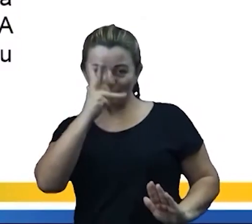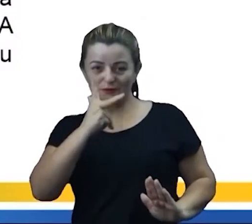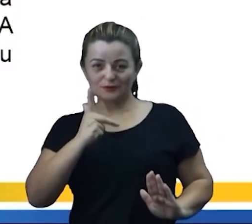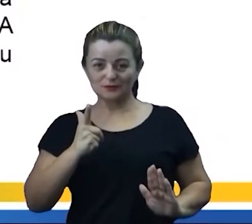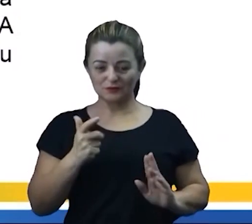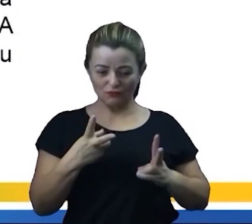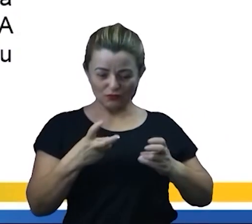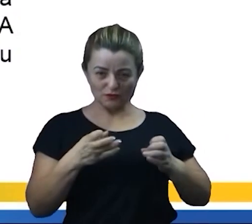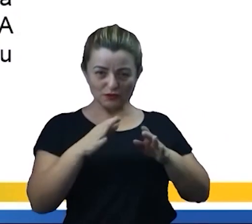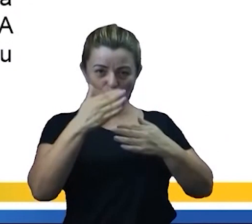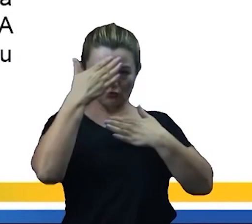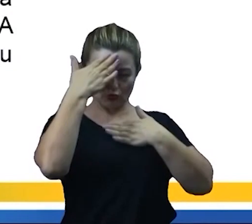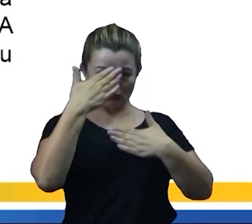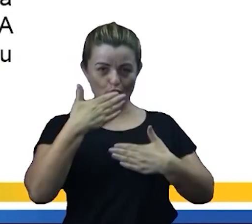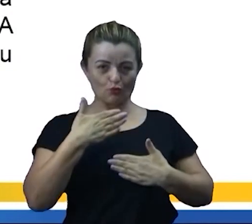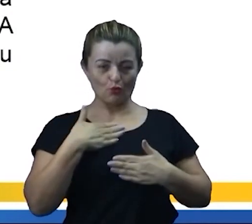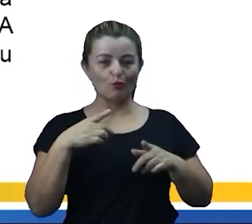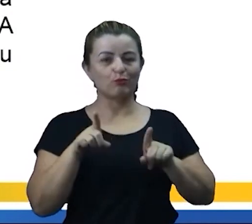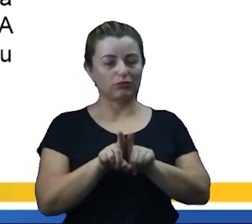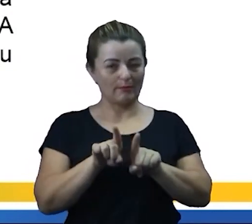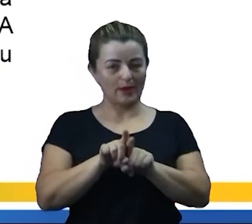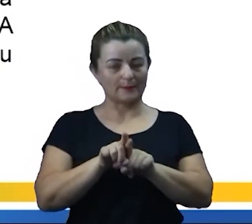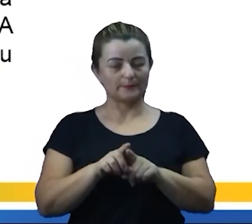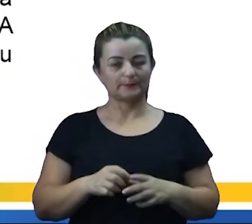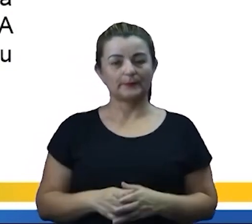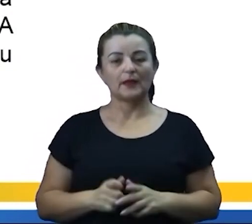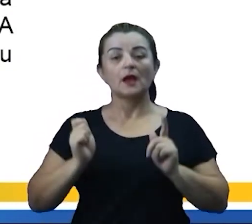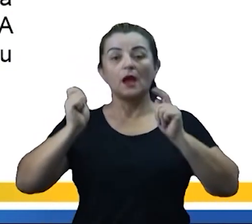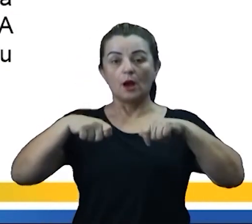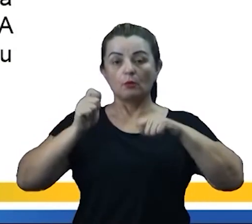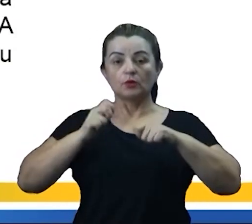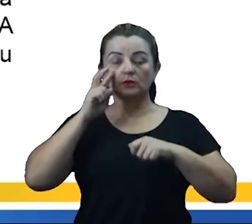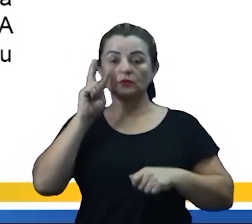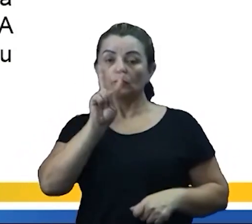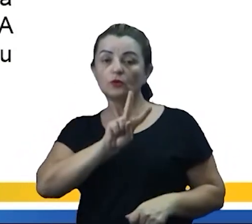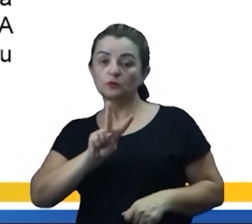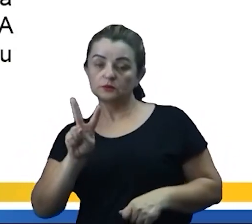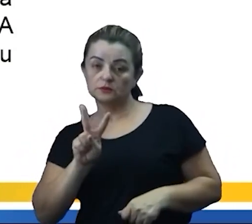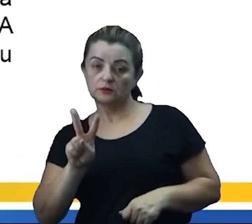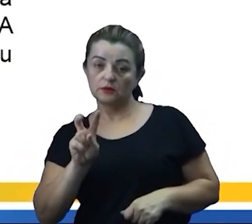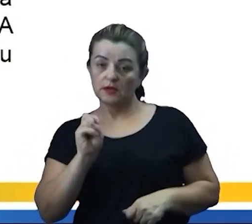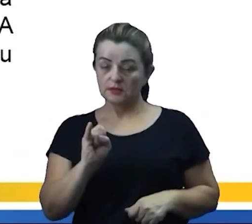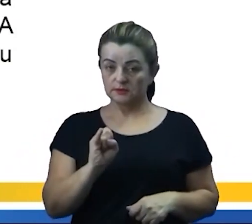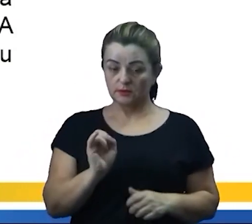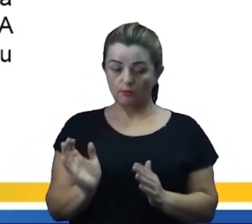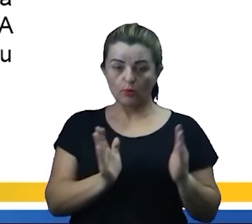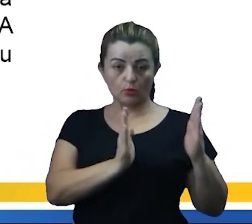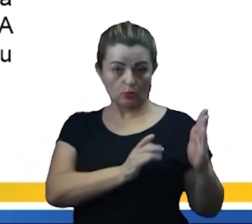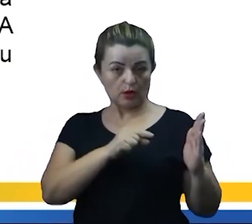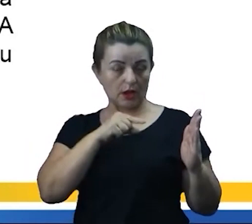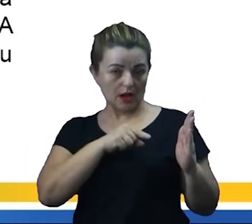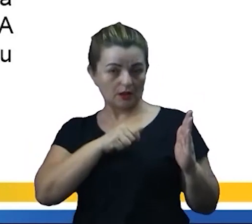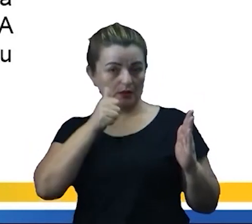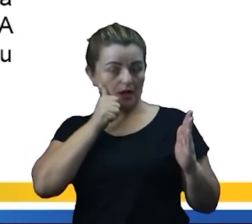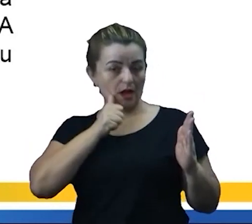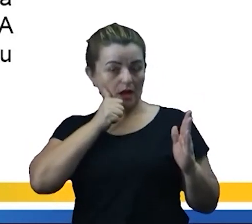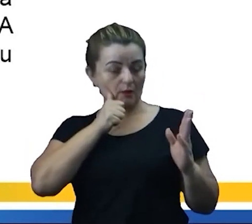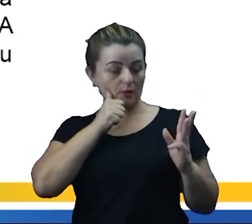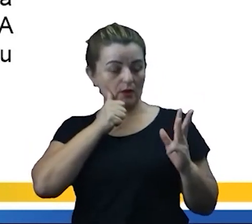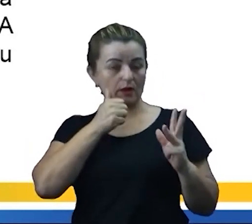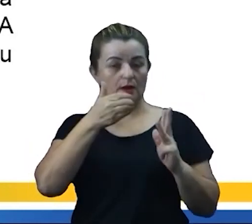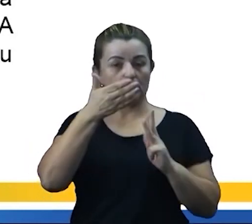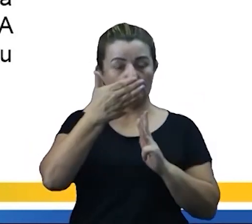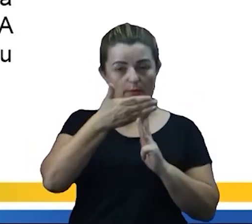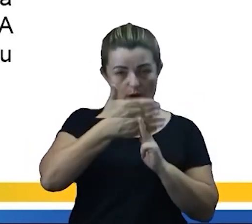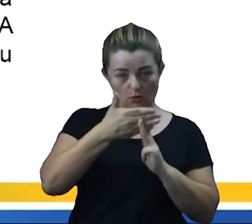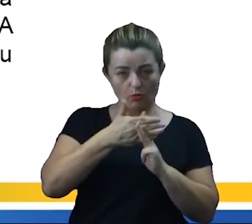seu corpo quanto os seus atributos aí. Nós podemos observar que, se por um lado, a mulher barroca foi apresentada como